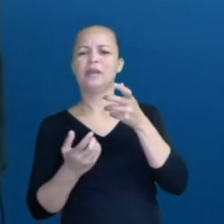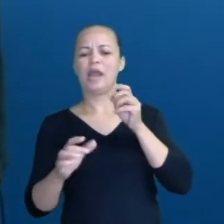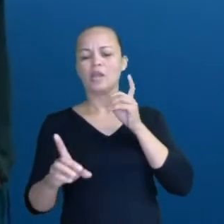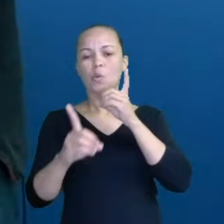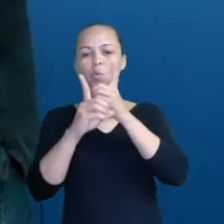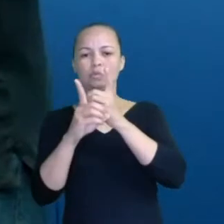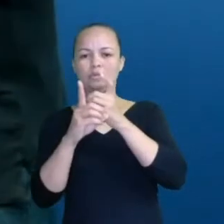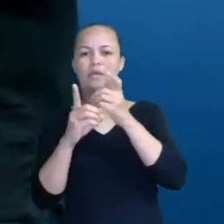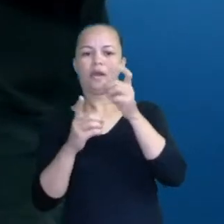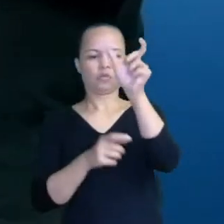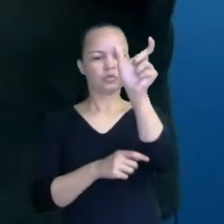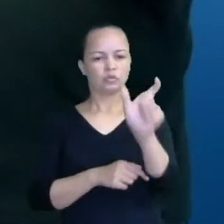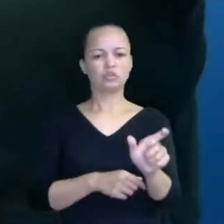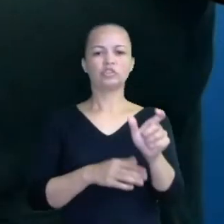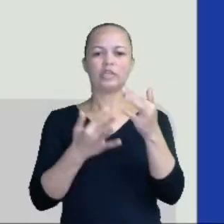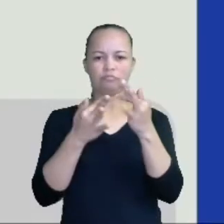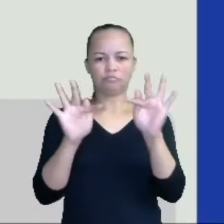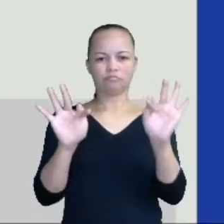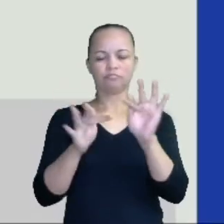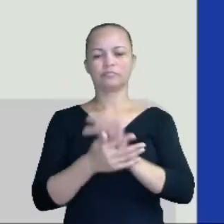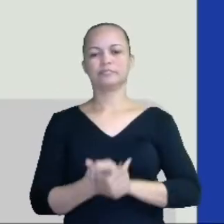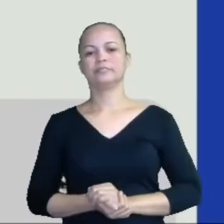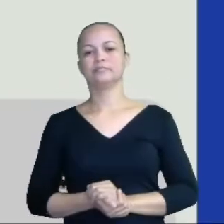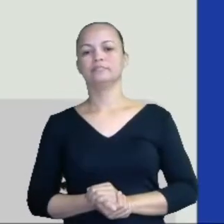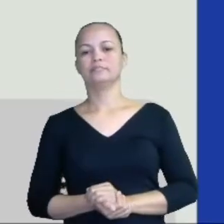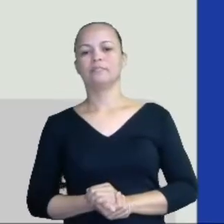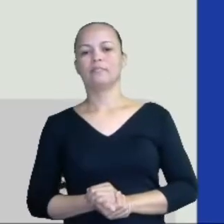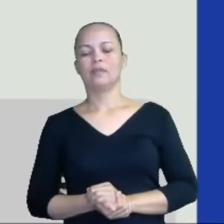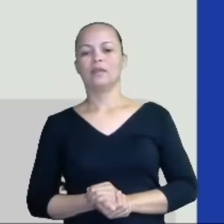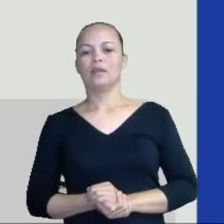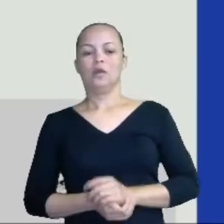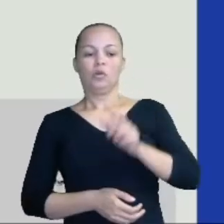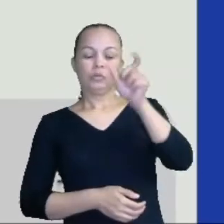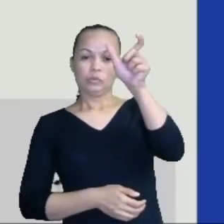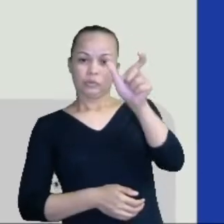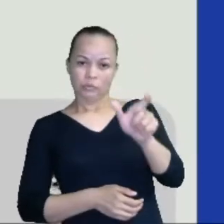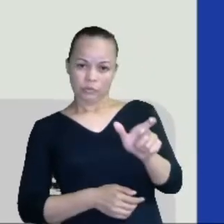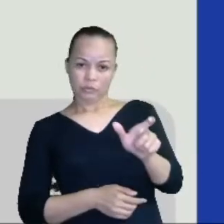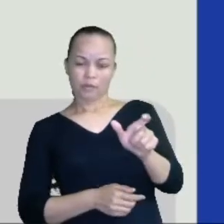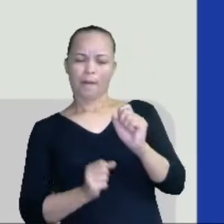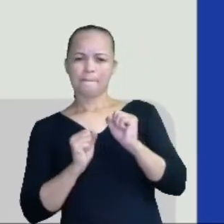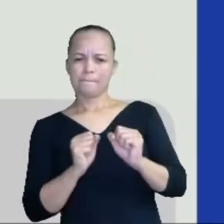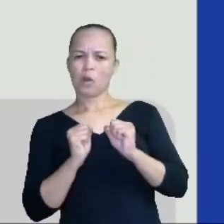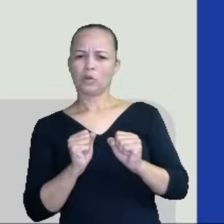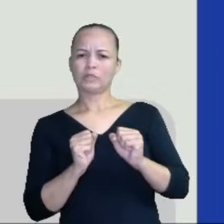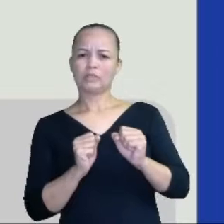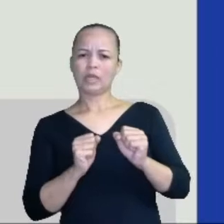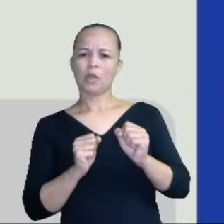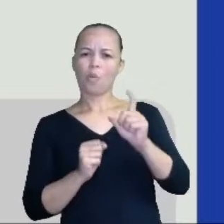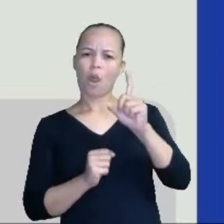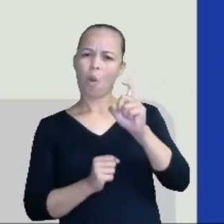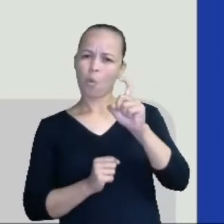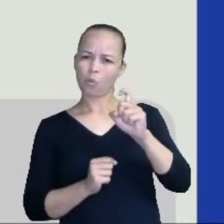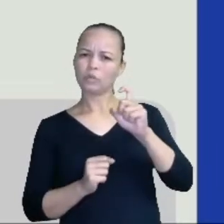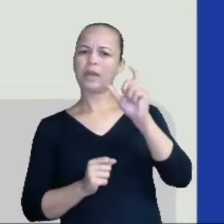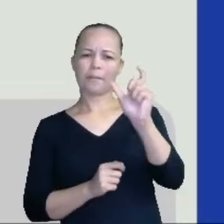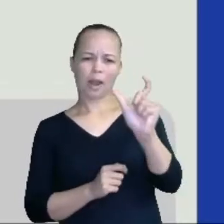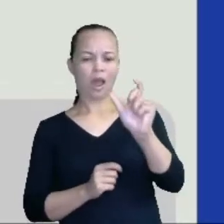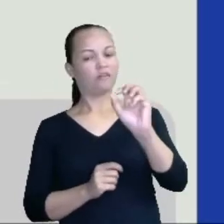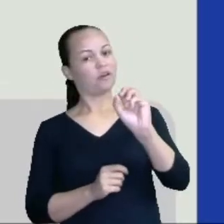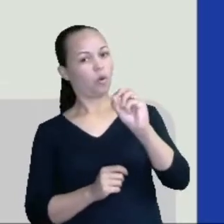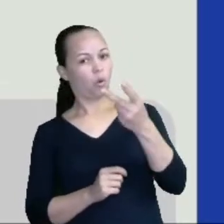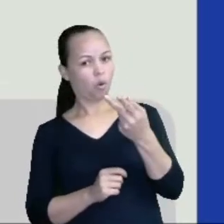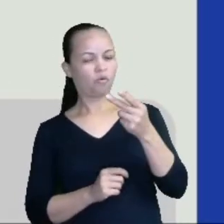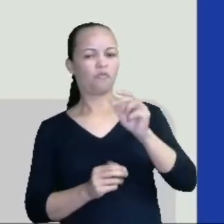frase. O sujeito ele pode ser apenas uma única palavra ou várias palavras.